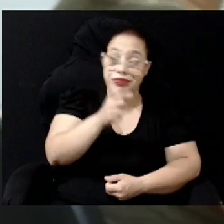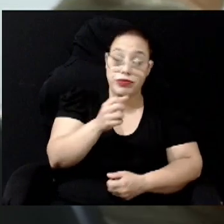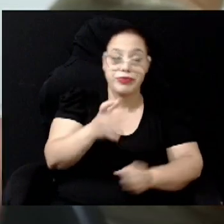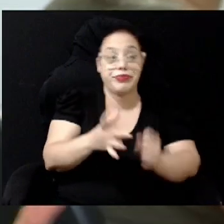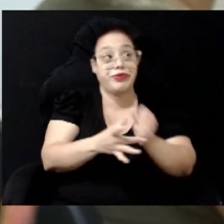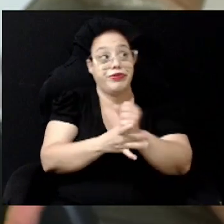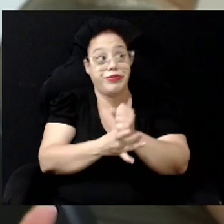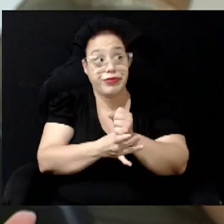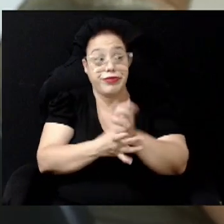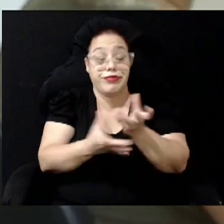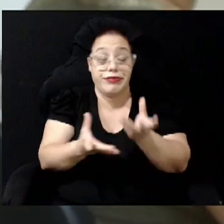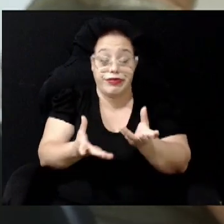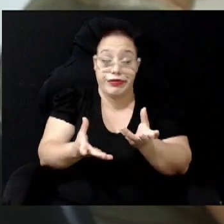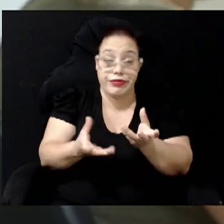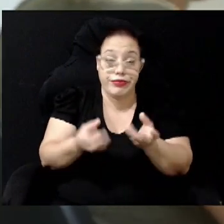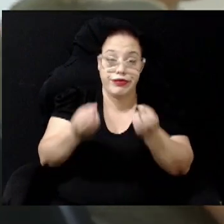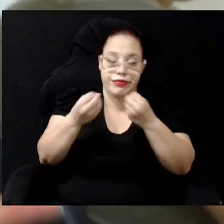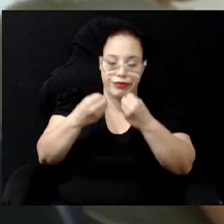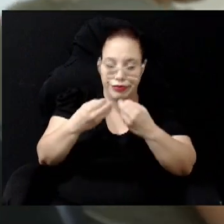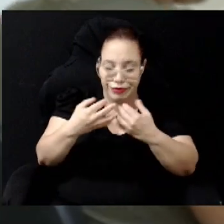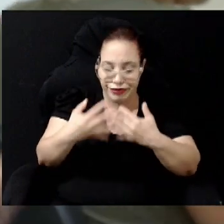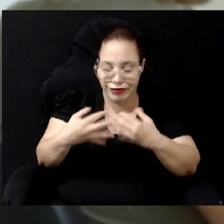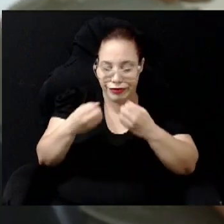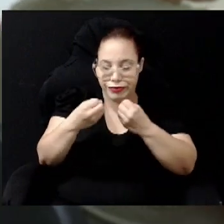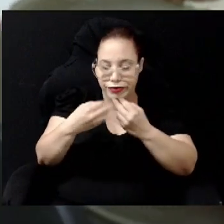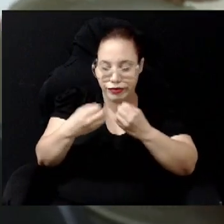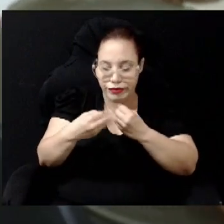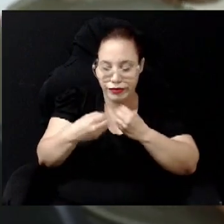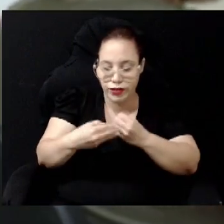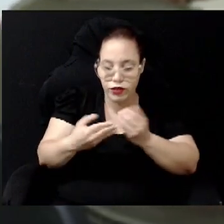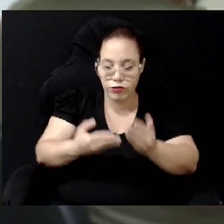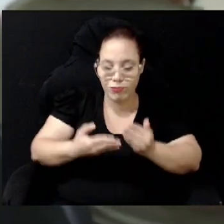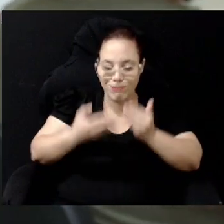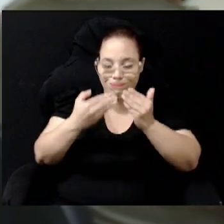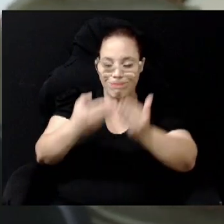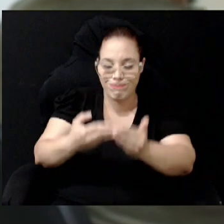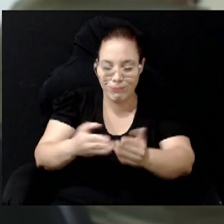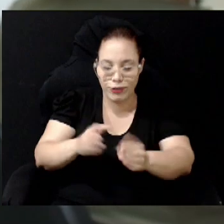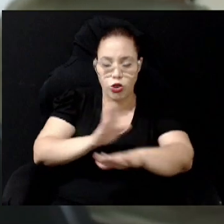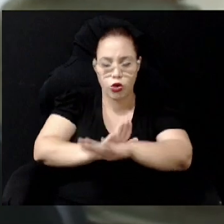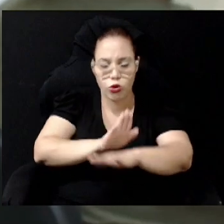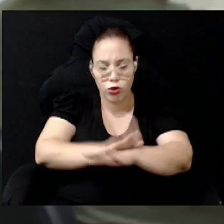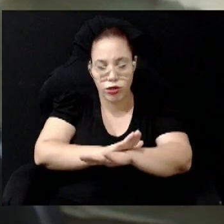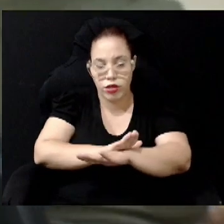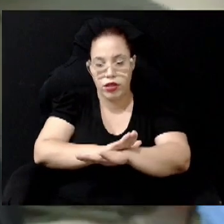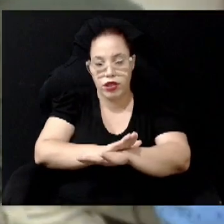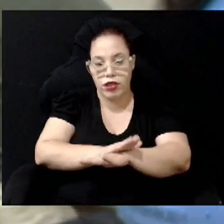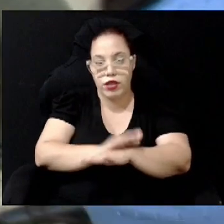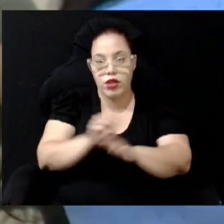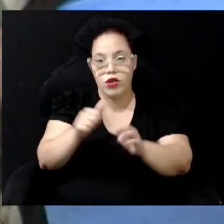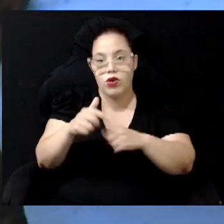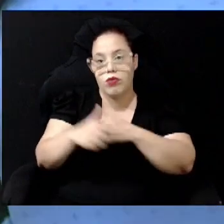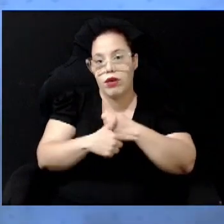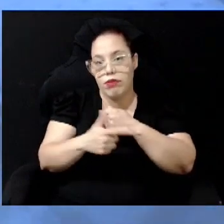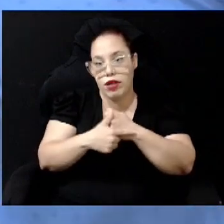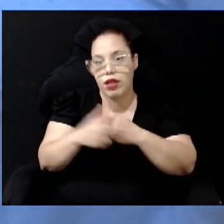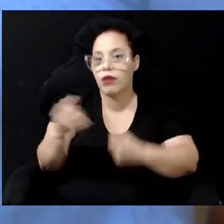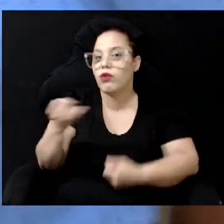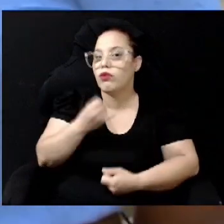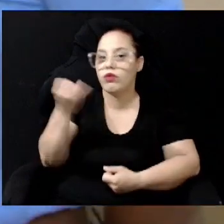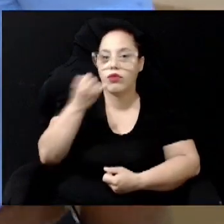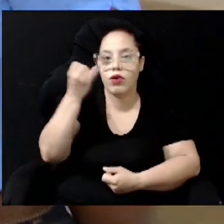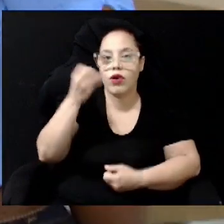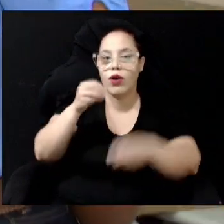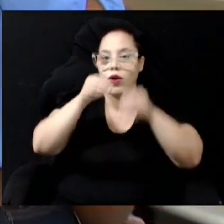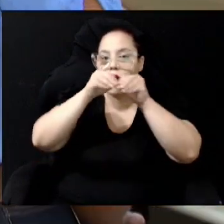e orientando as pessoas para que preservem da mesma forma que preservavam os papéis. É importante. Não jogar fora